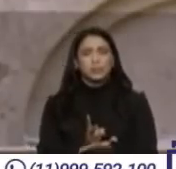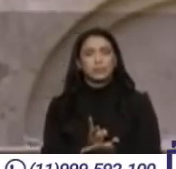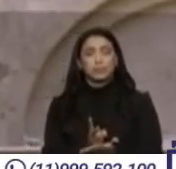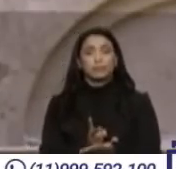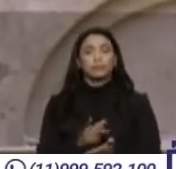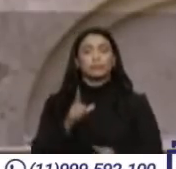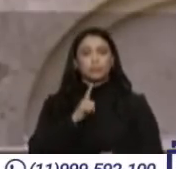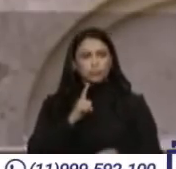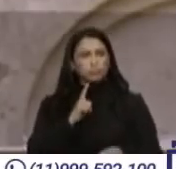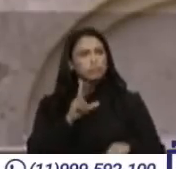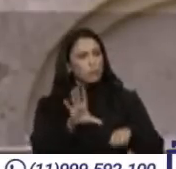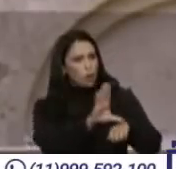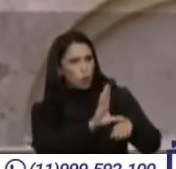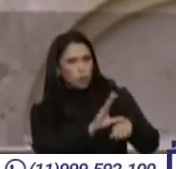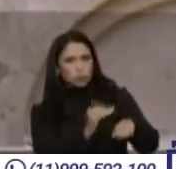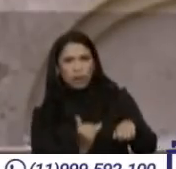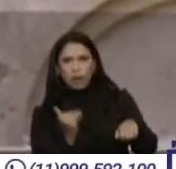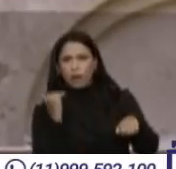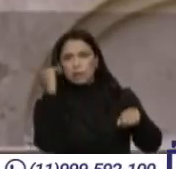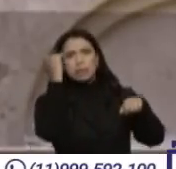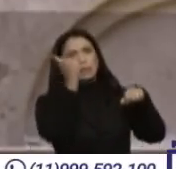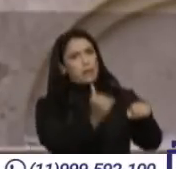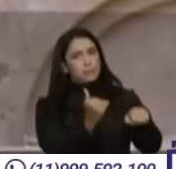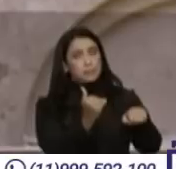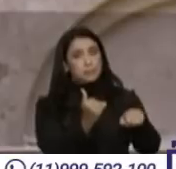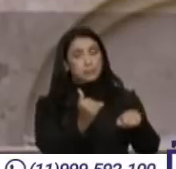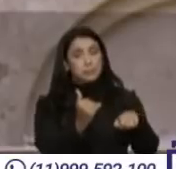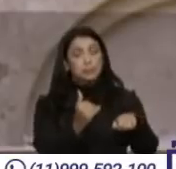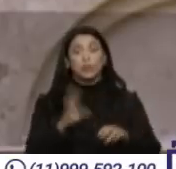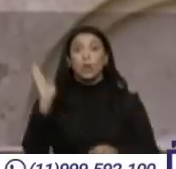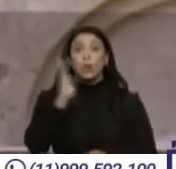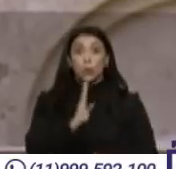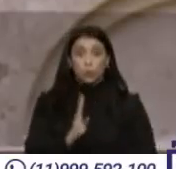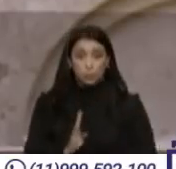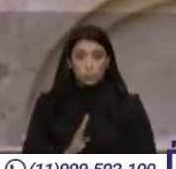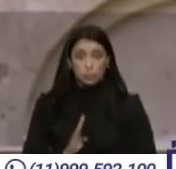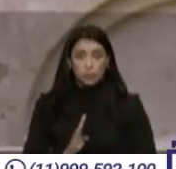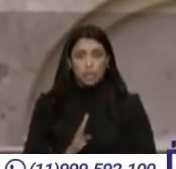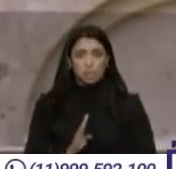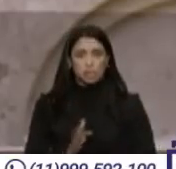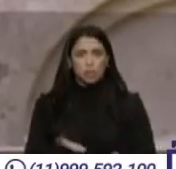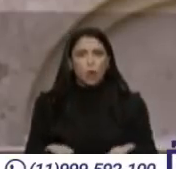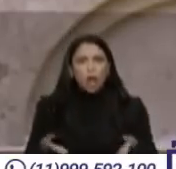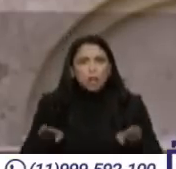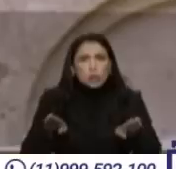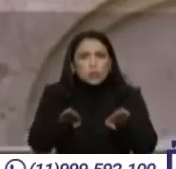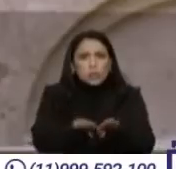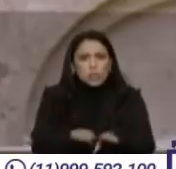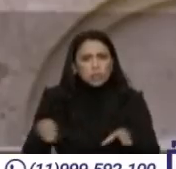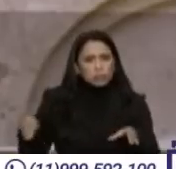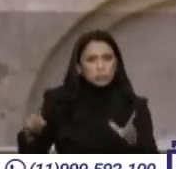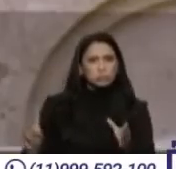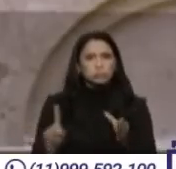supremacia da Constituição da República. Um Brasil inclusivo e